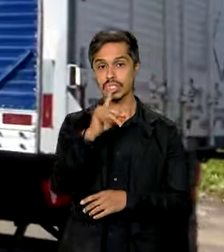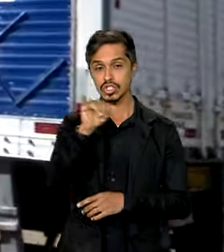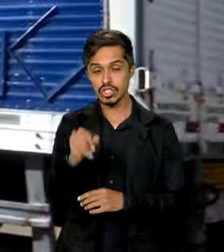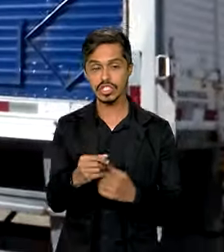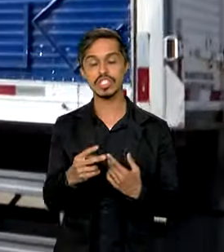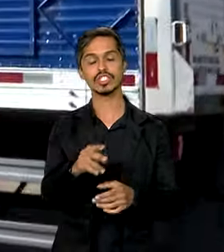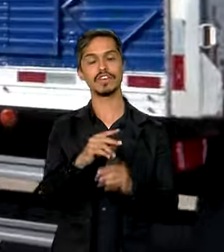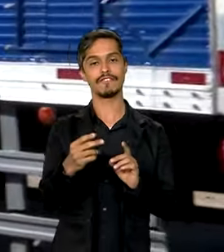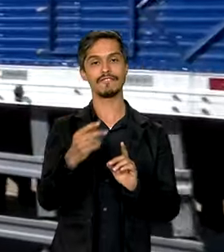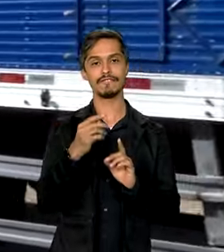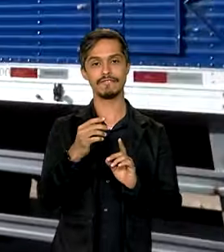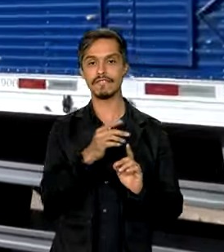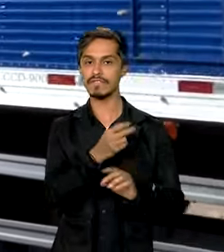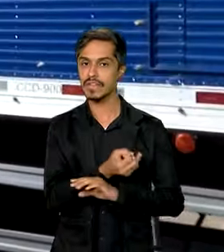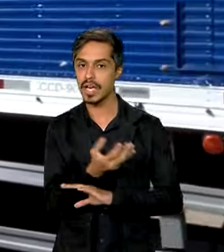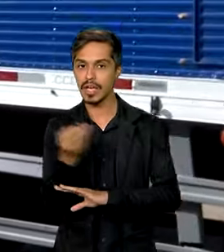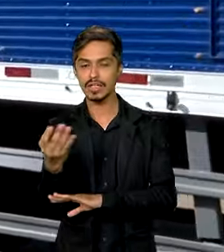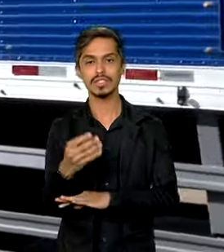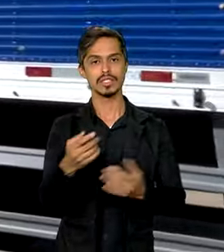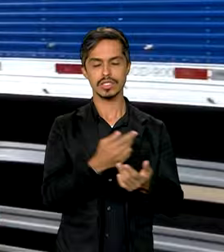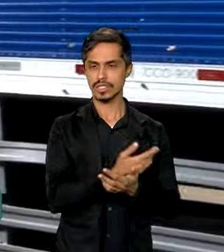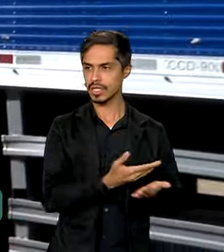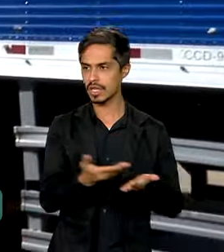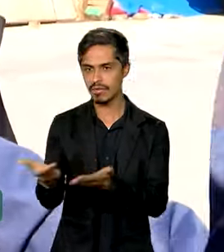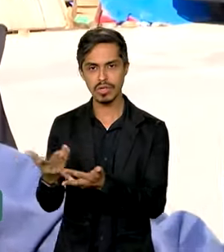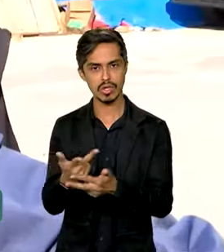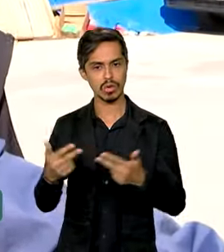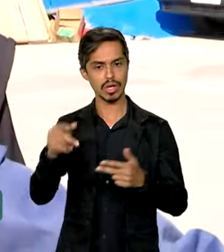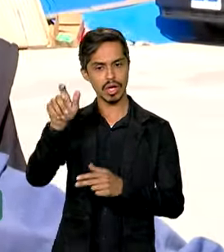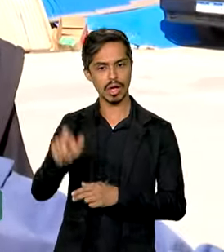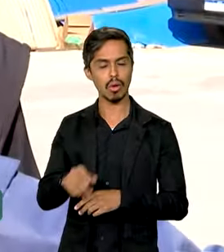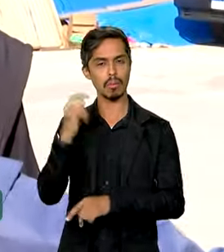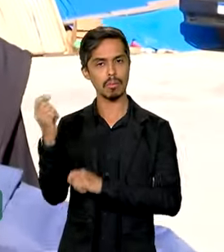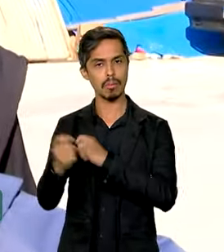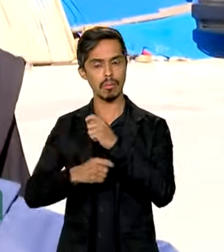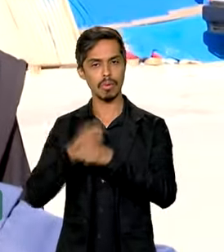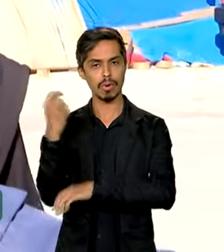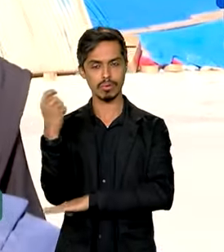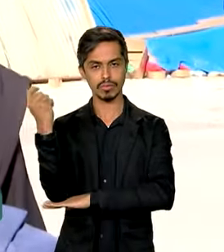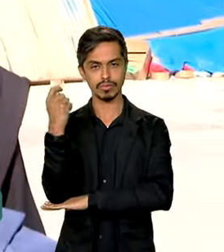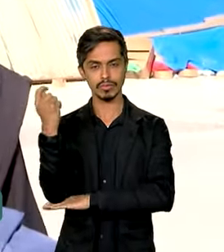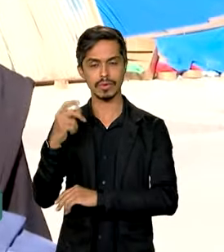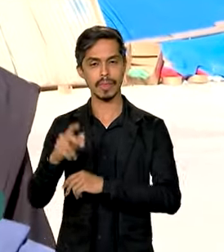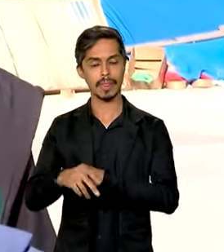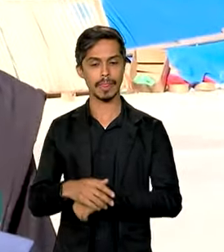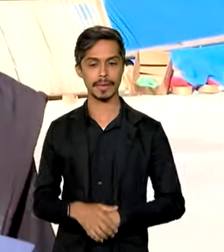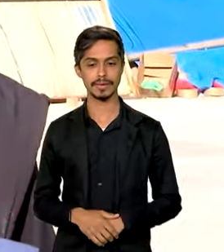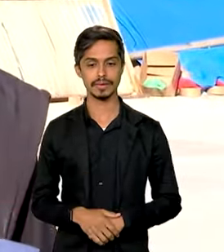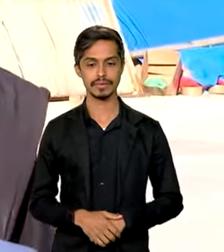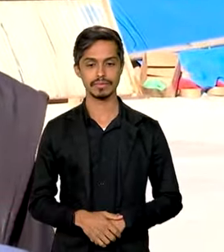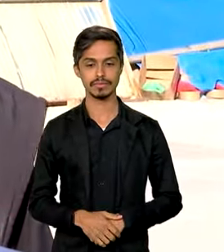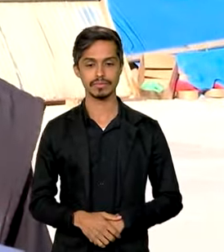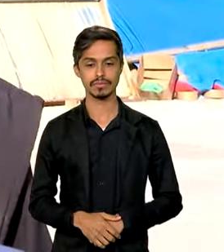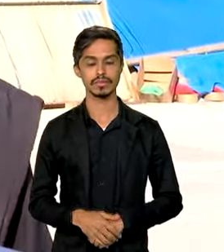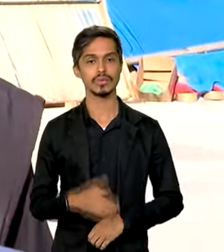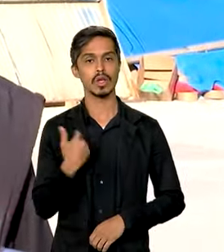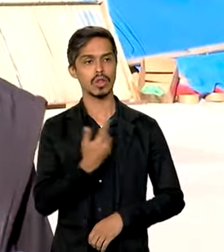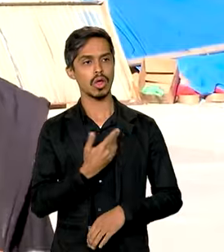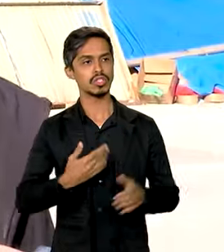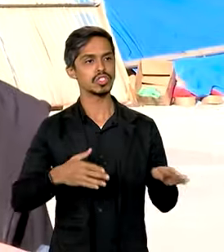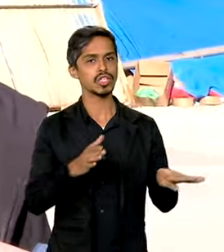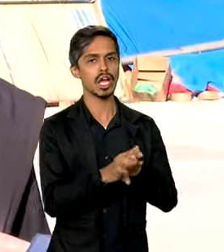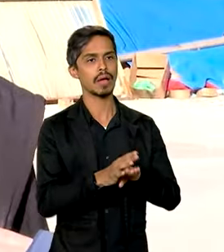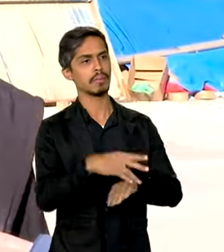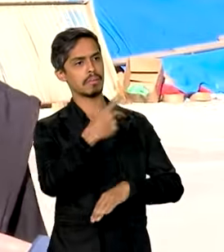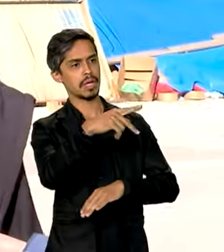para trazer os donativos ao povo gaúcho. Saímos do Paraguai, chegamos em Foz do Iguaçu,